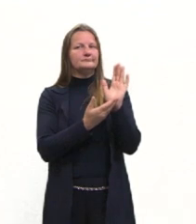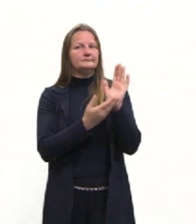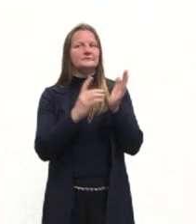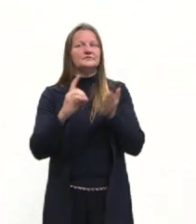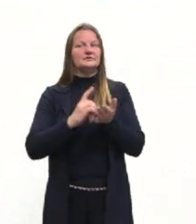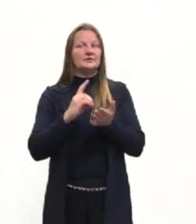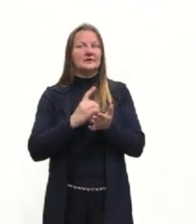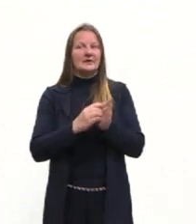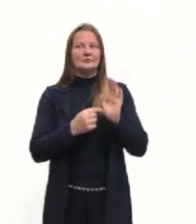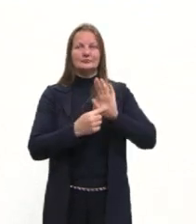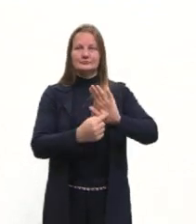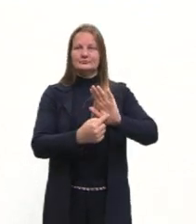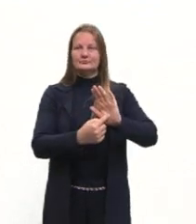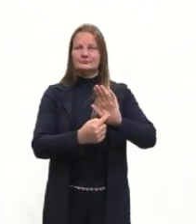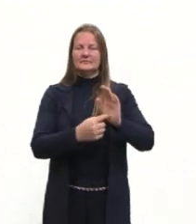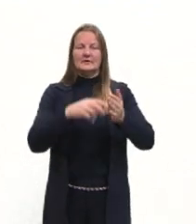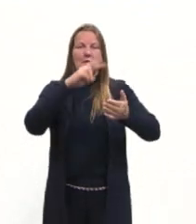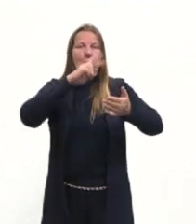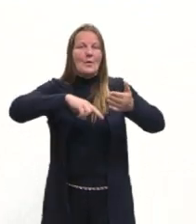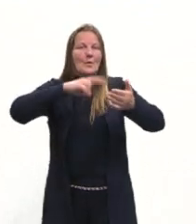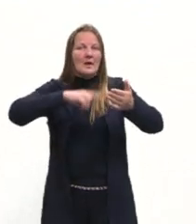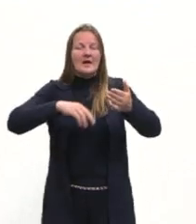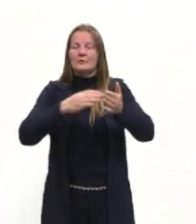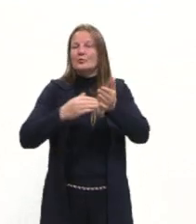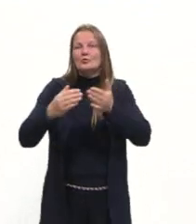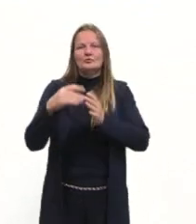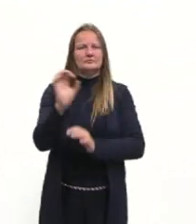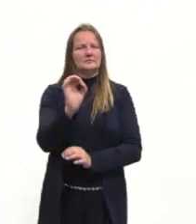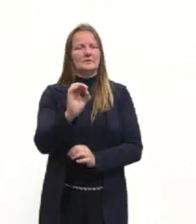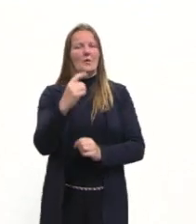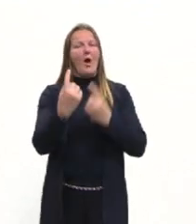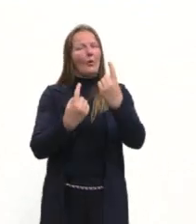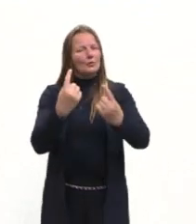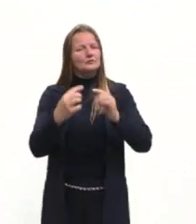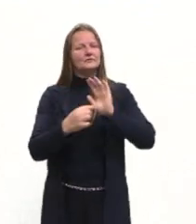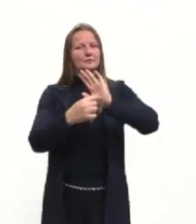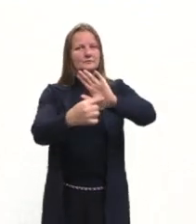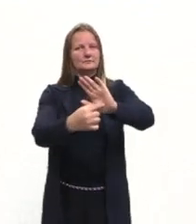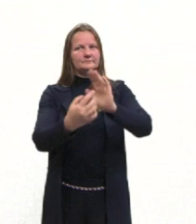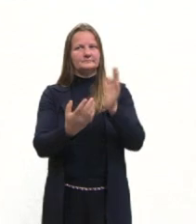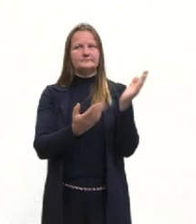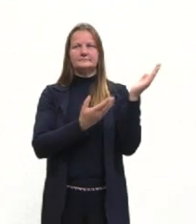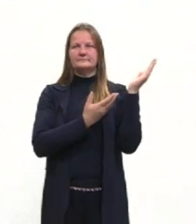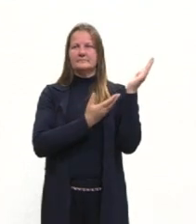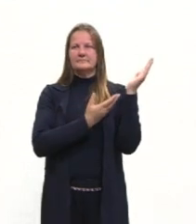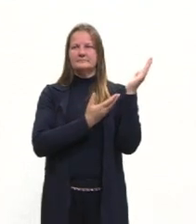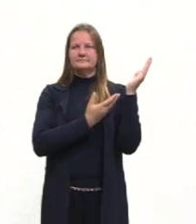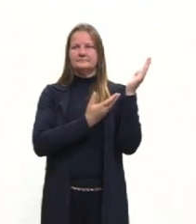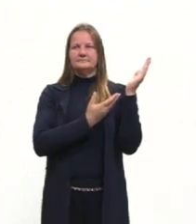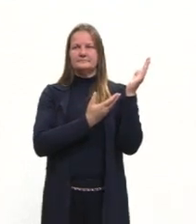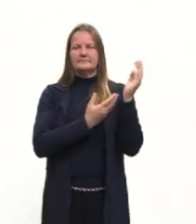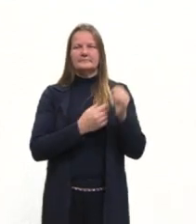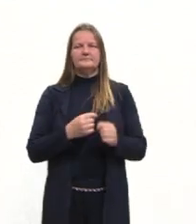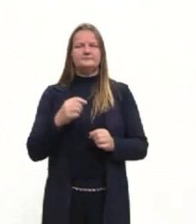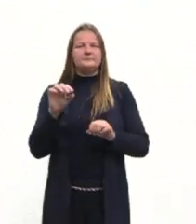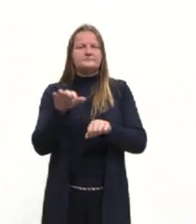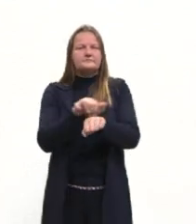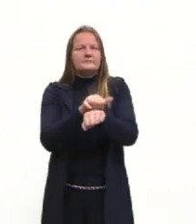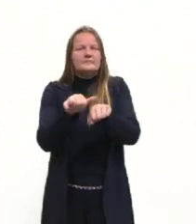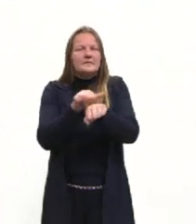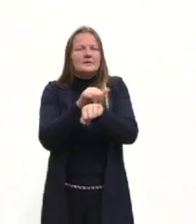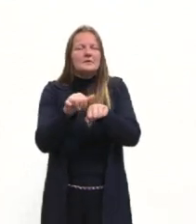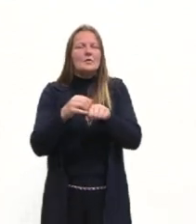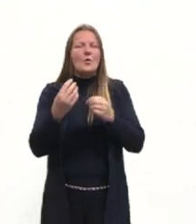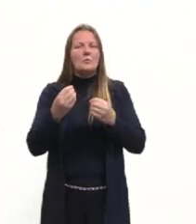gente. E eu não vou ler todos, mas eu vou mostrar alguns aqui para vocês. A maneira usada para julgar algo